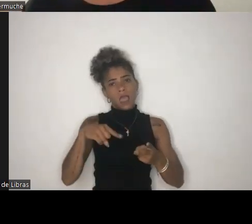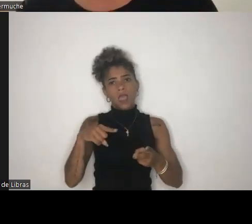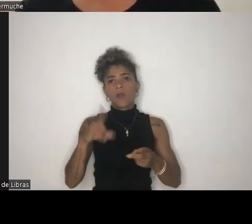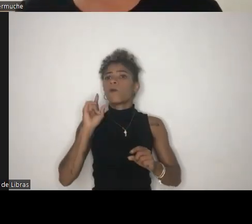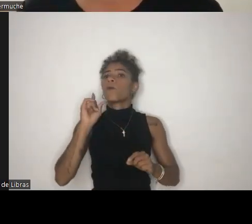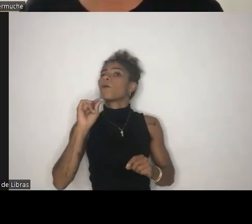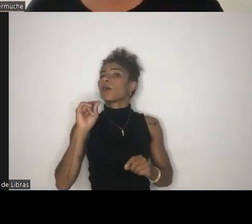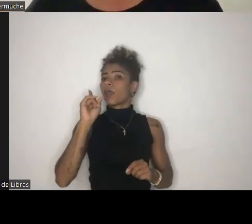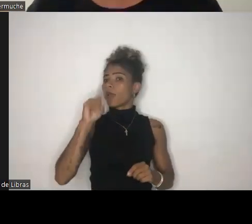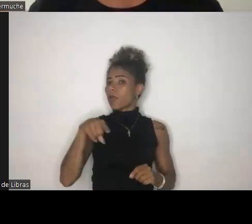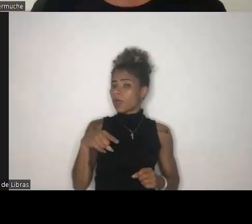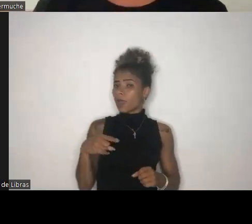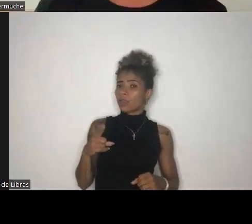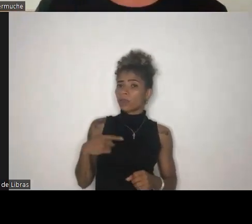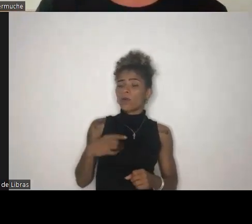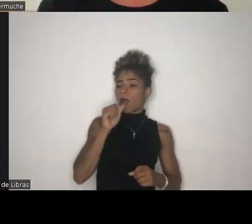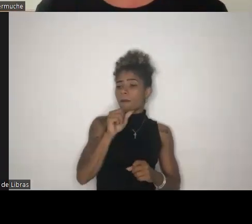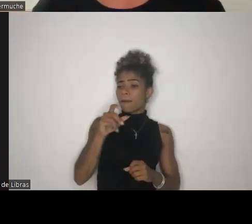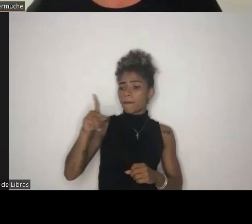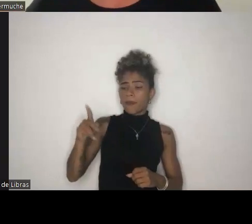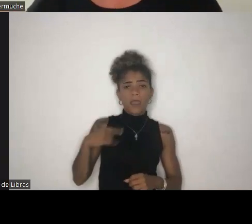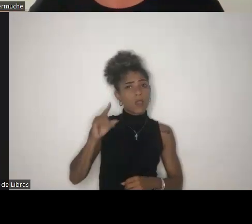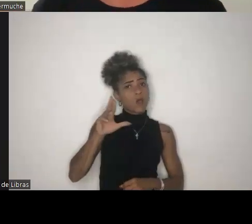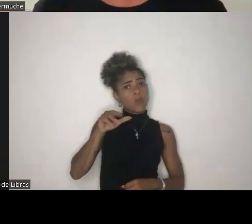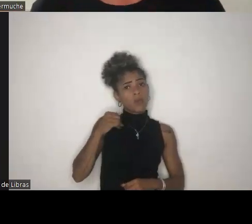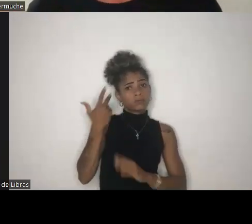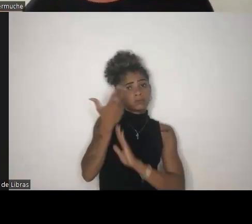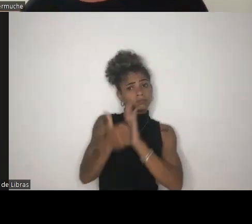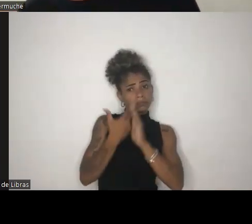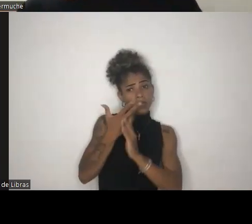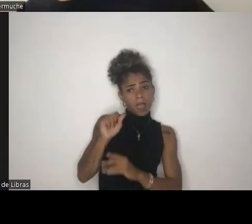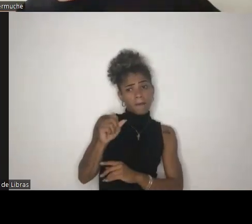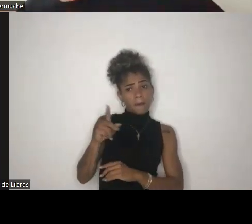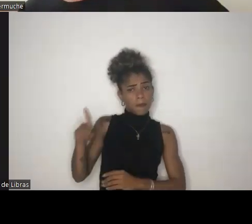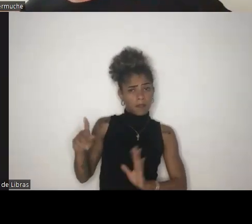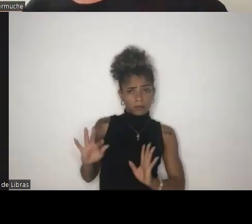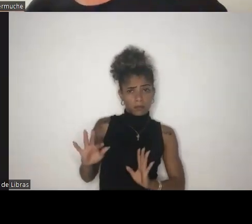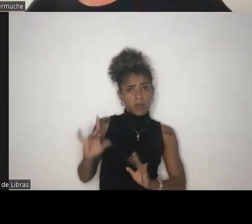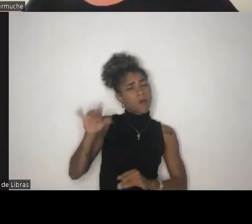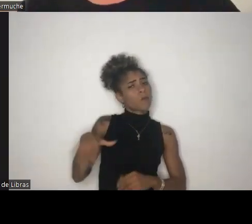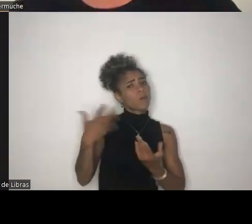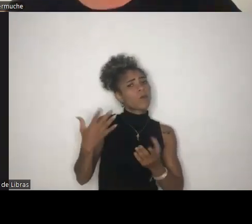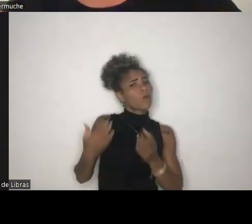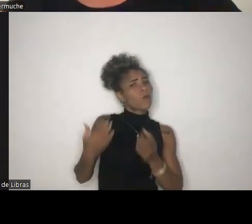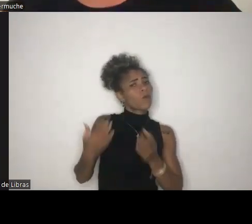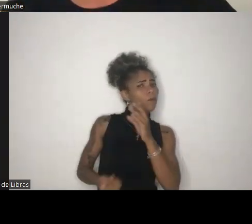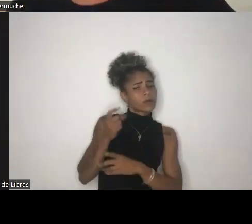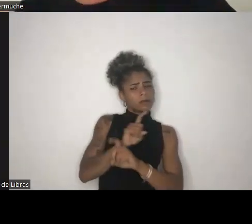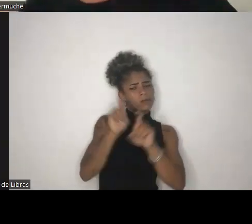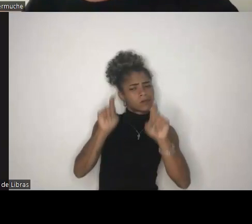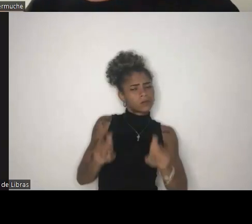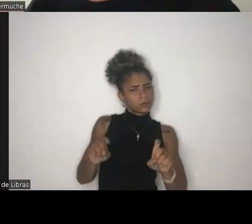os pilares do aplicativo eu que nunca tinha desenhado um aplicativo é quando a gente começou esse case